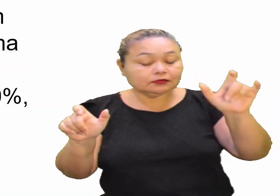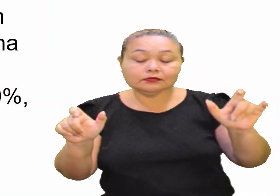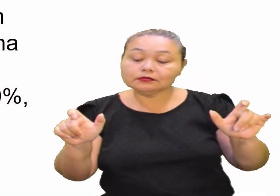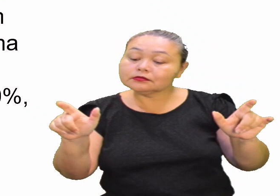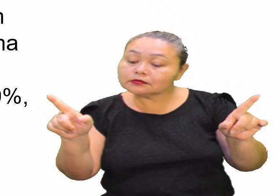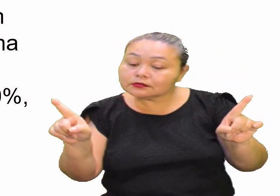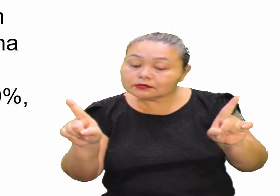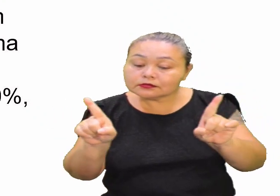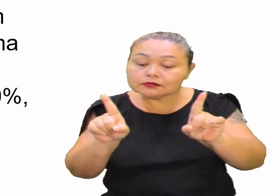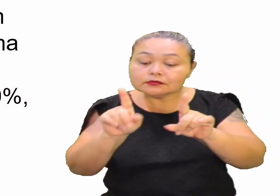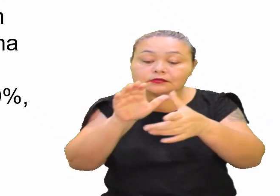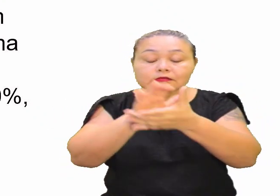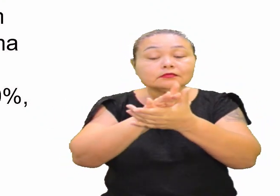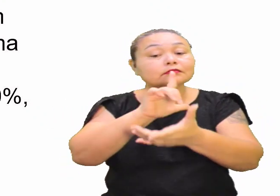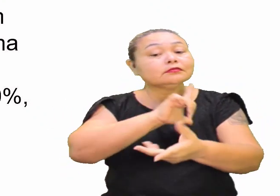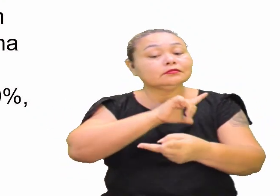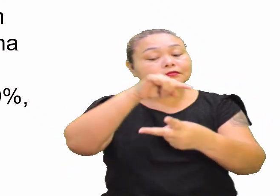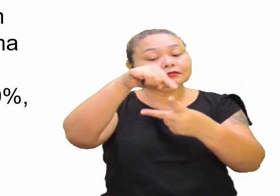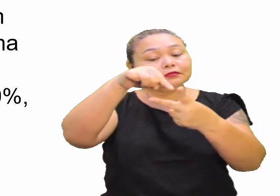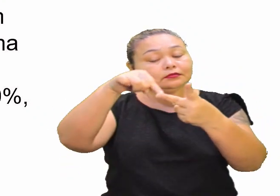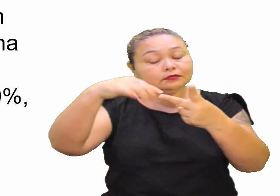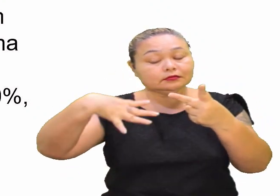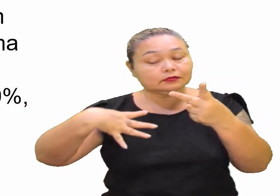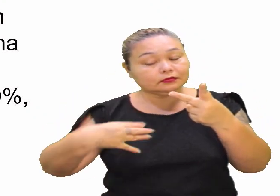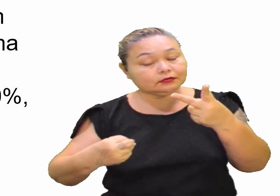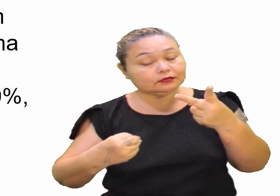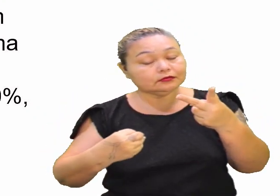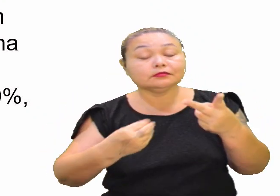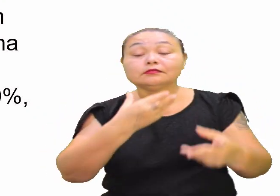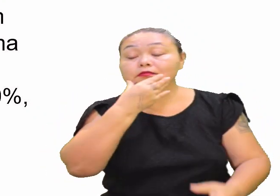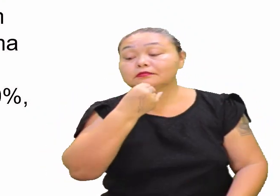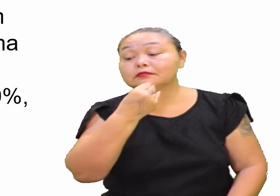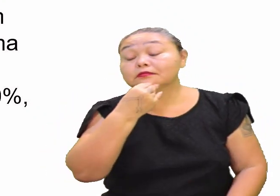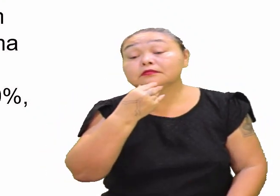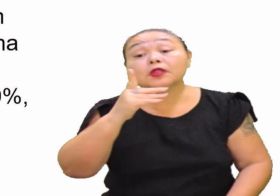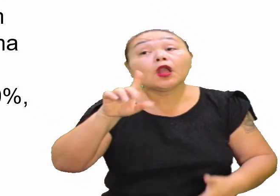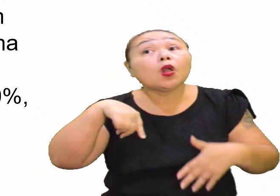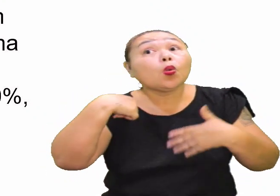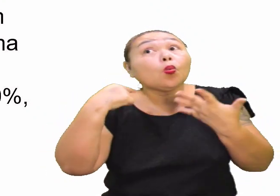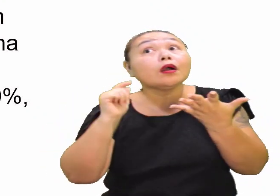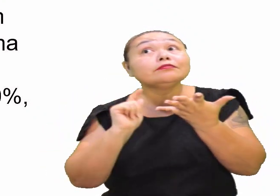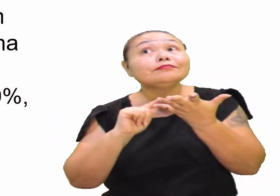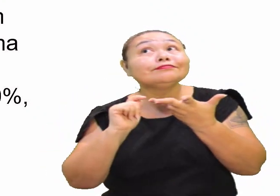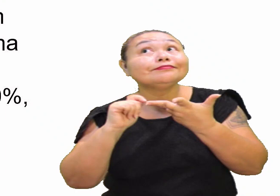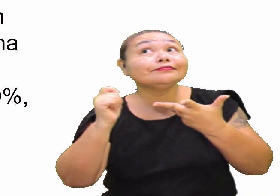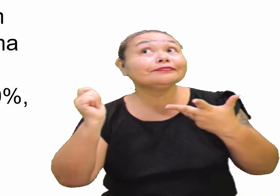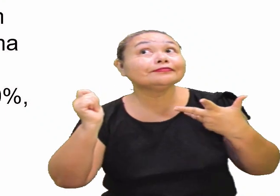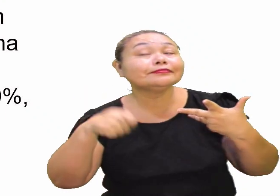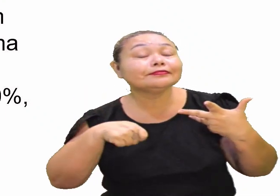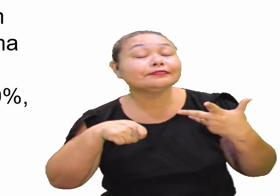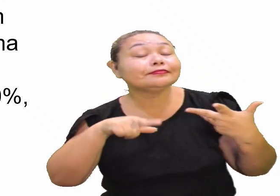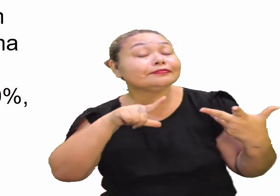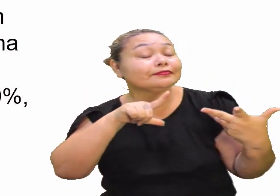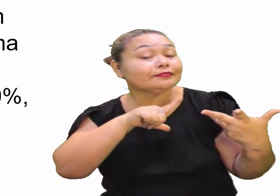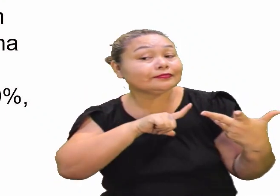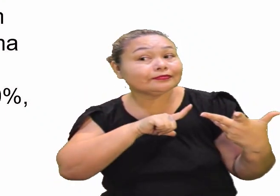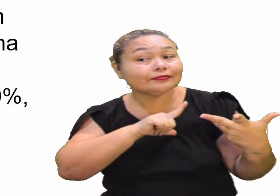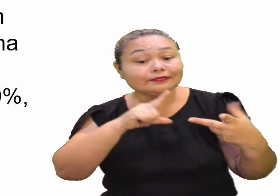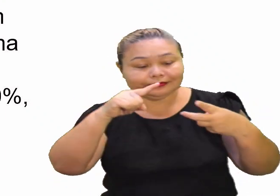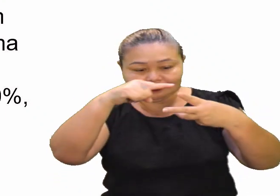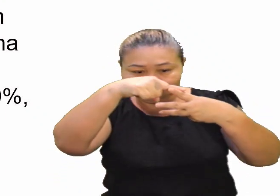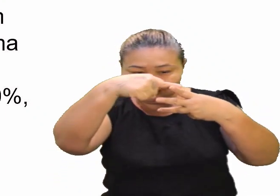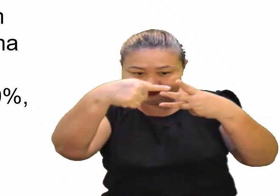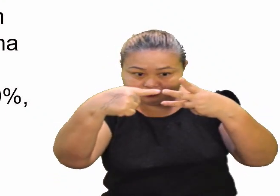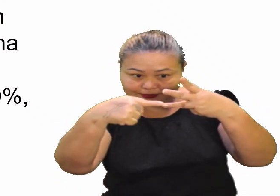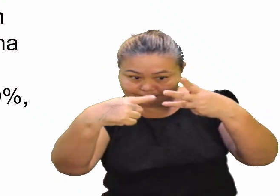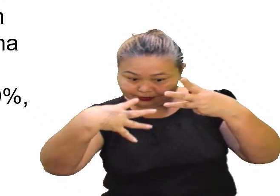probabilidade de sair homem ou sair mulher em um evento que nós chamamos de um evento